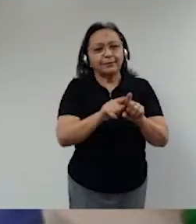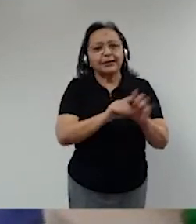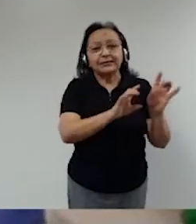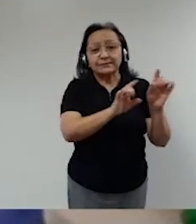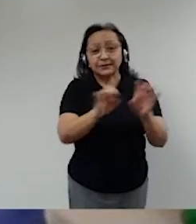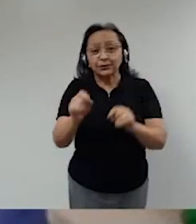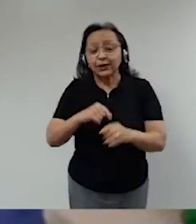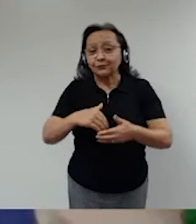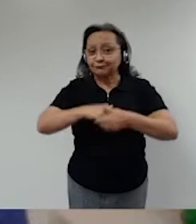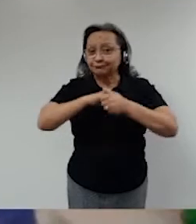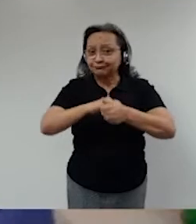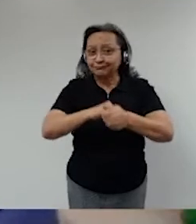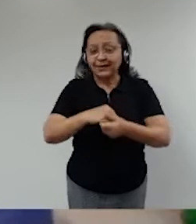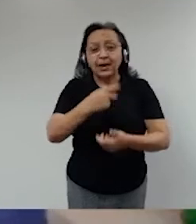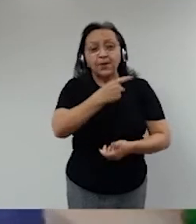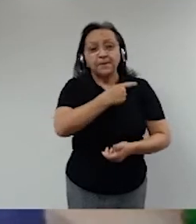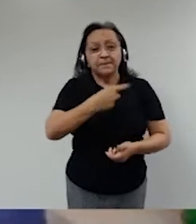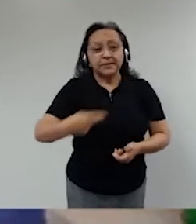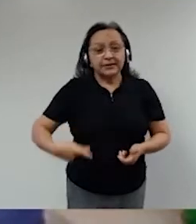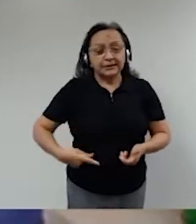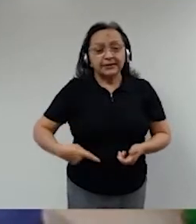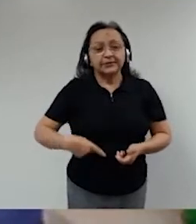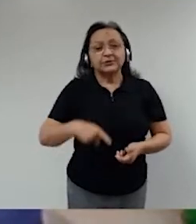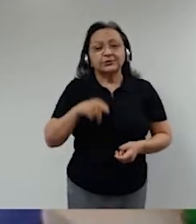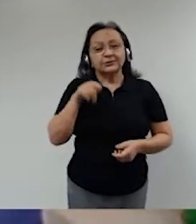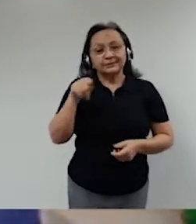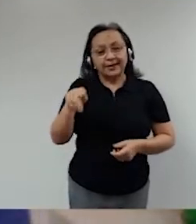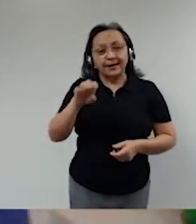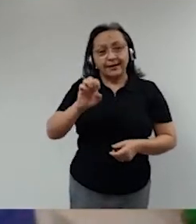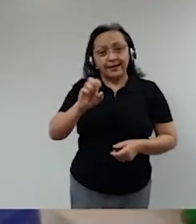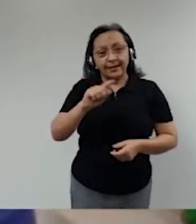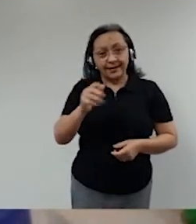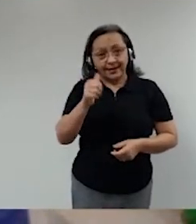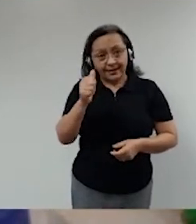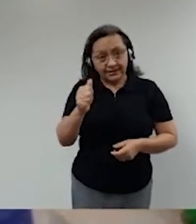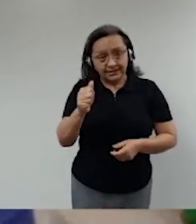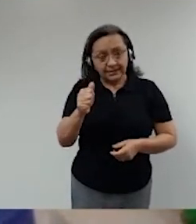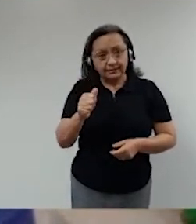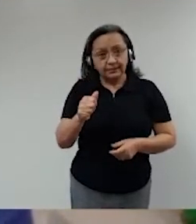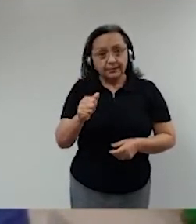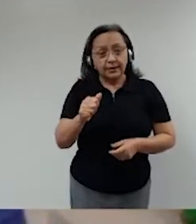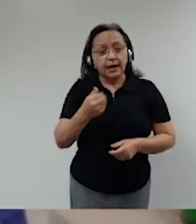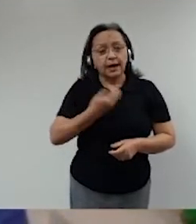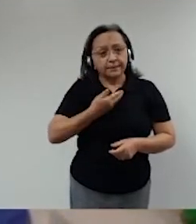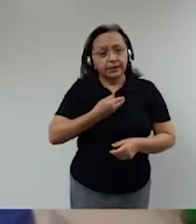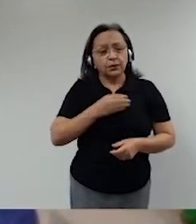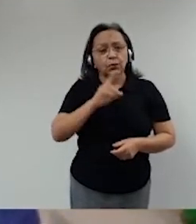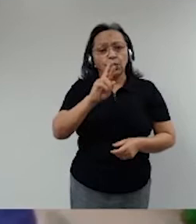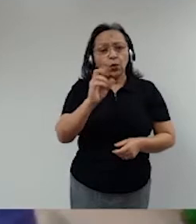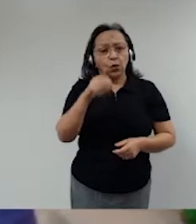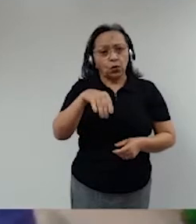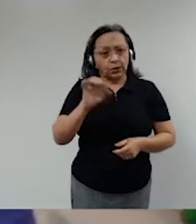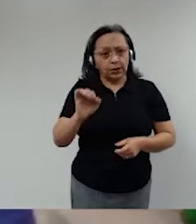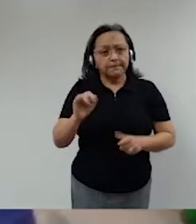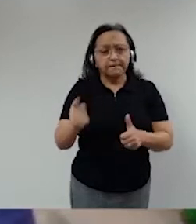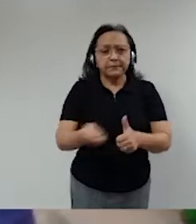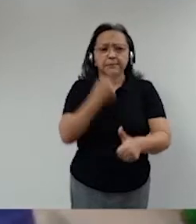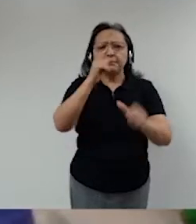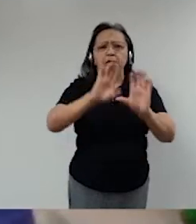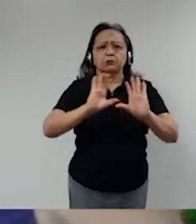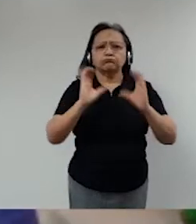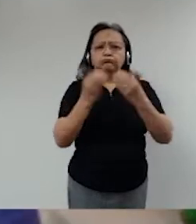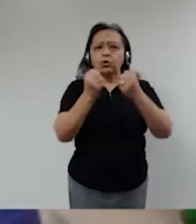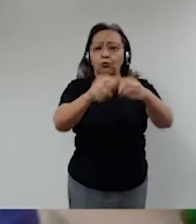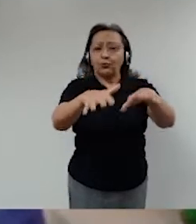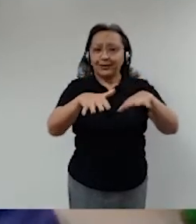ao presidente da ESA, meu amigo Rony Duarte, pela realização do primeiro congresso digital do